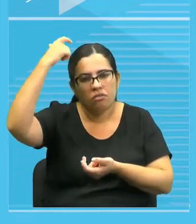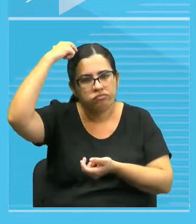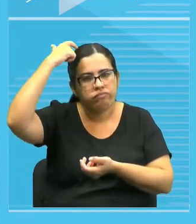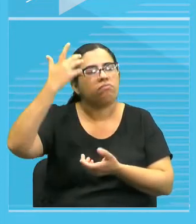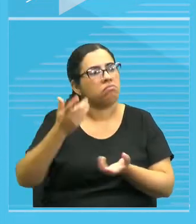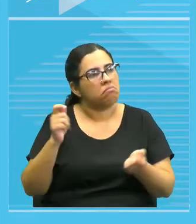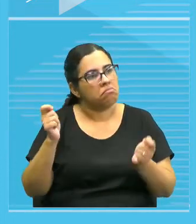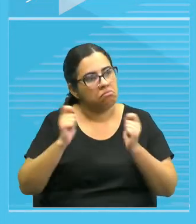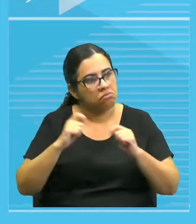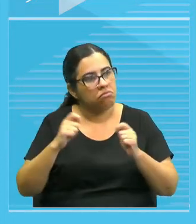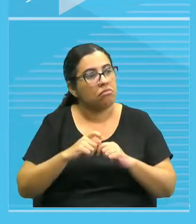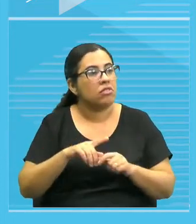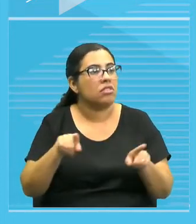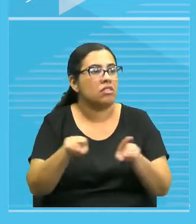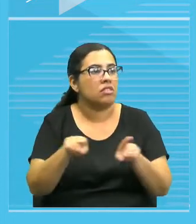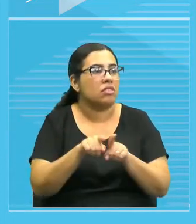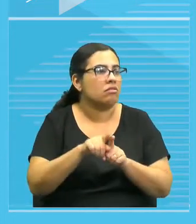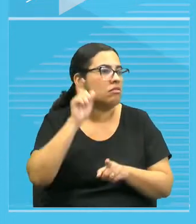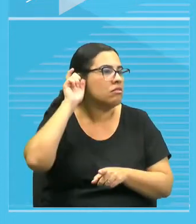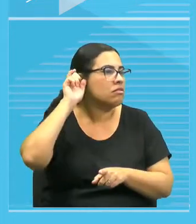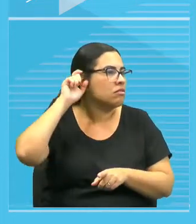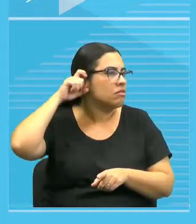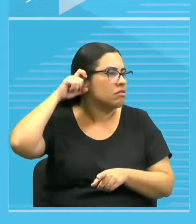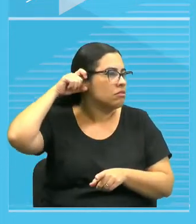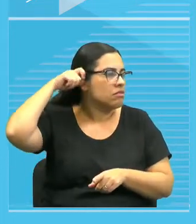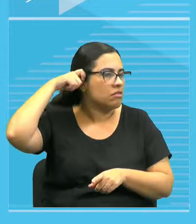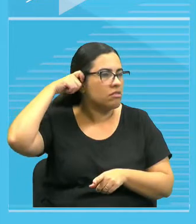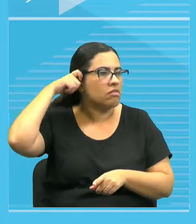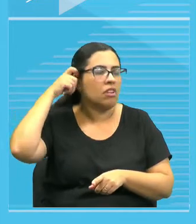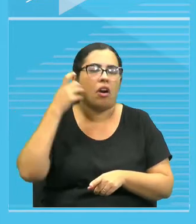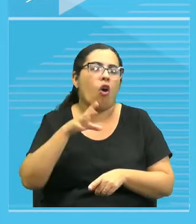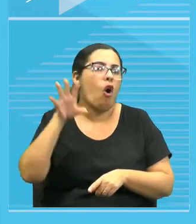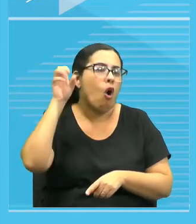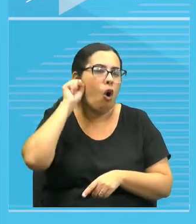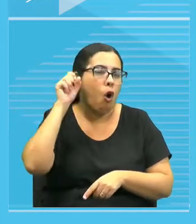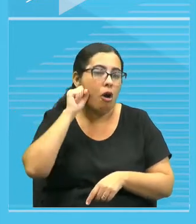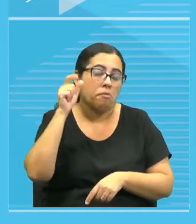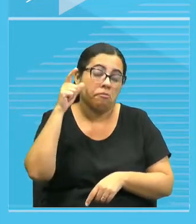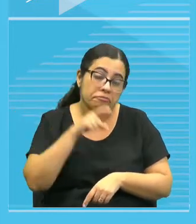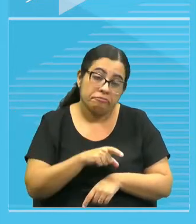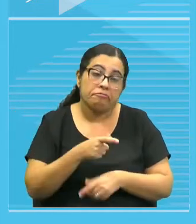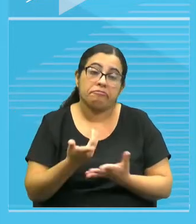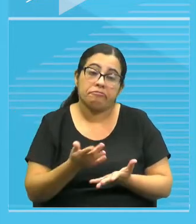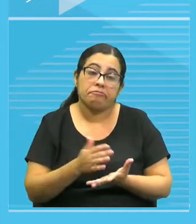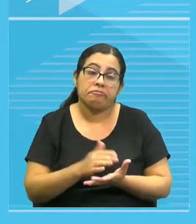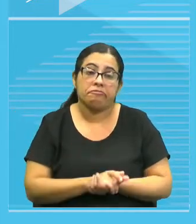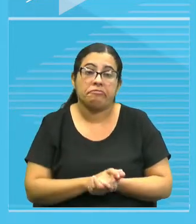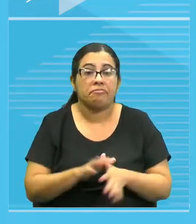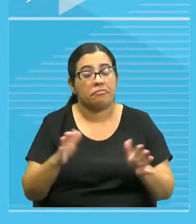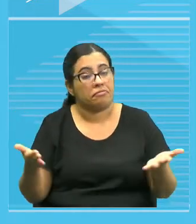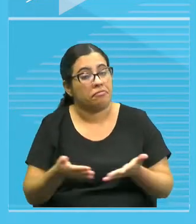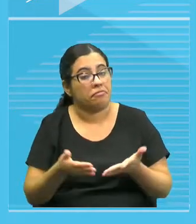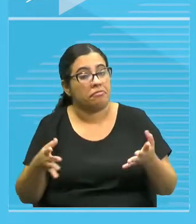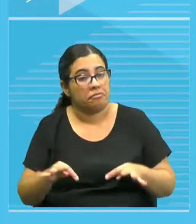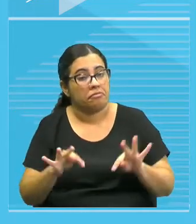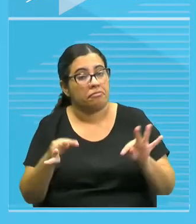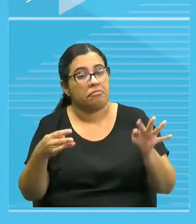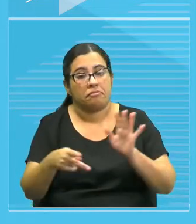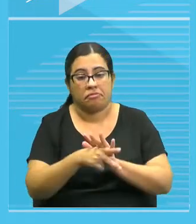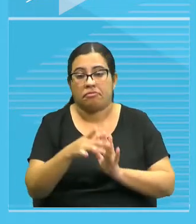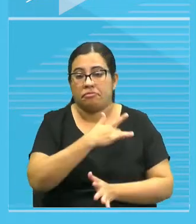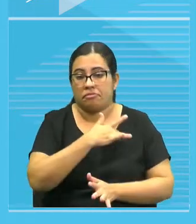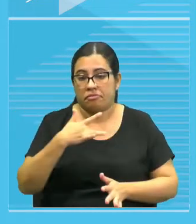meninazinha ouvir. Para poder ouvir. Quer dizer, hoje, as tecnologias em